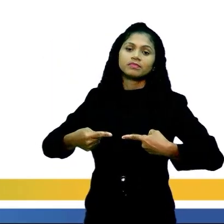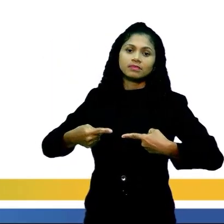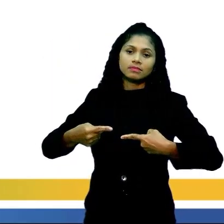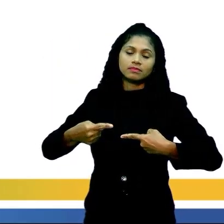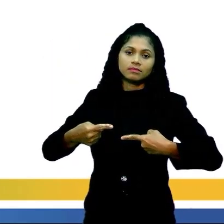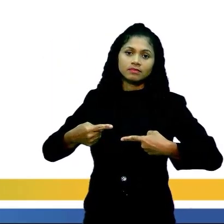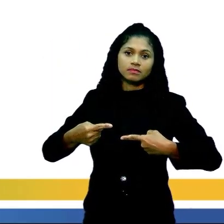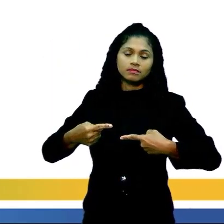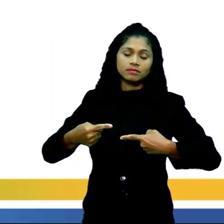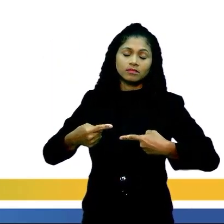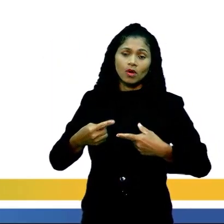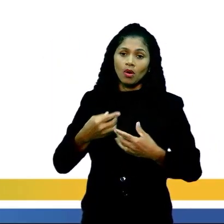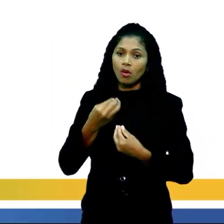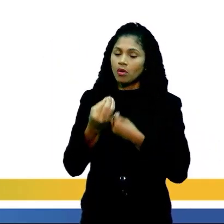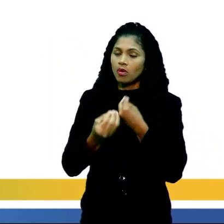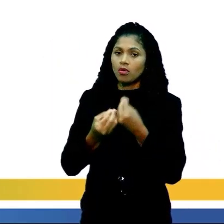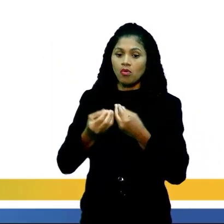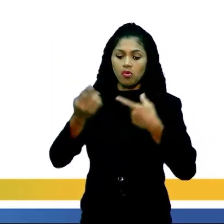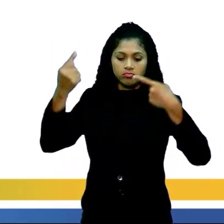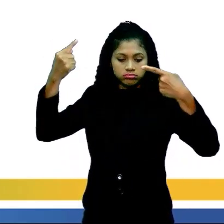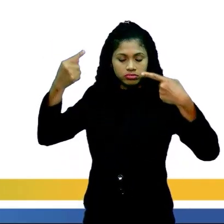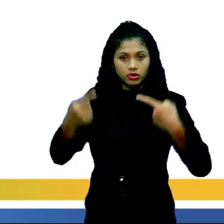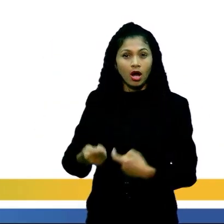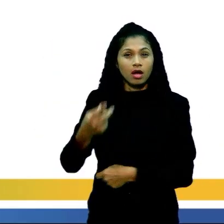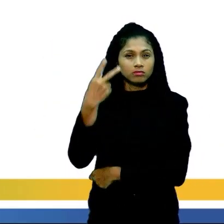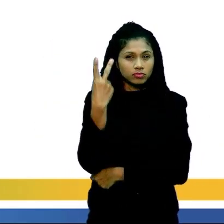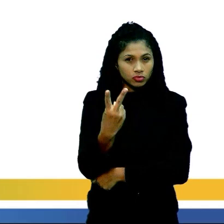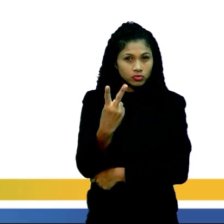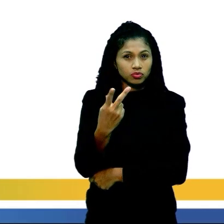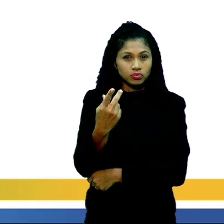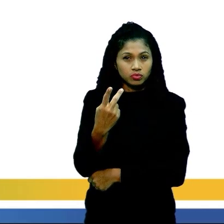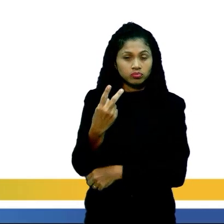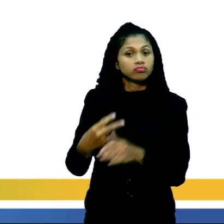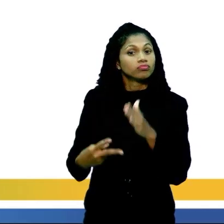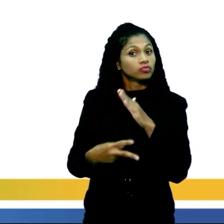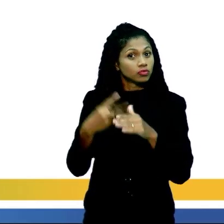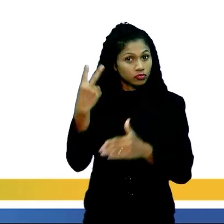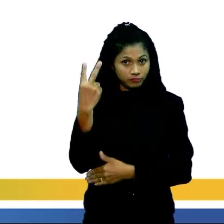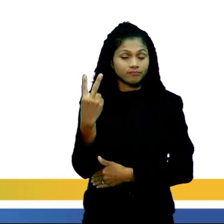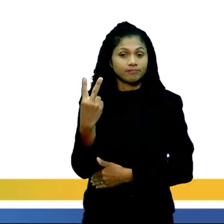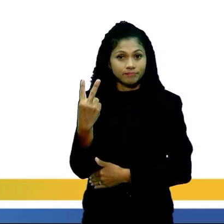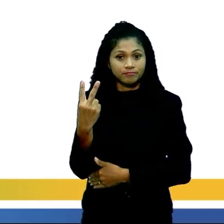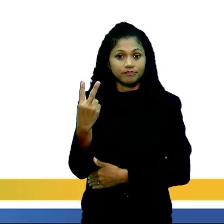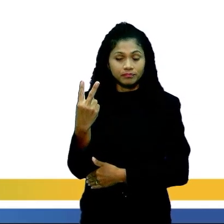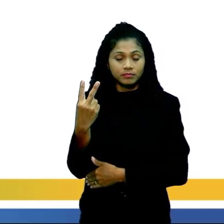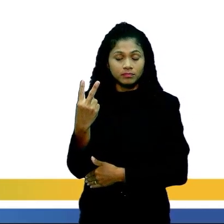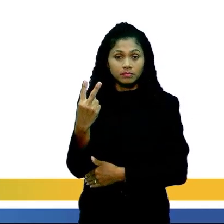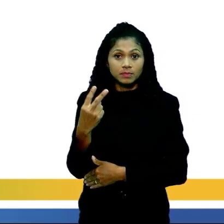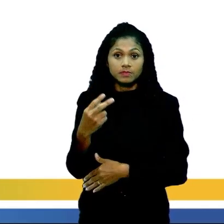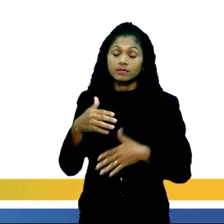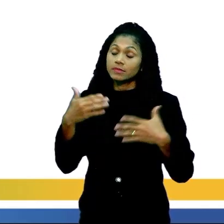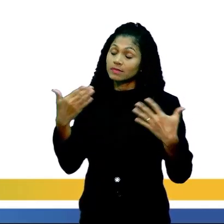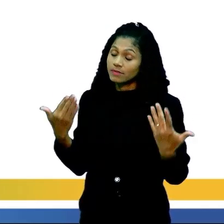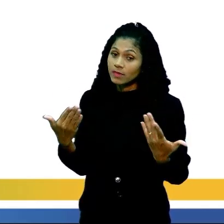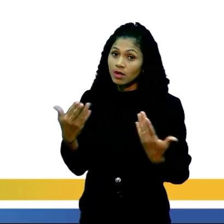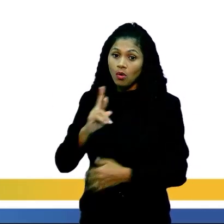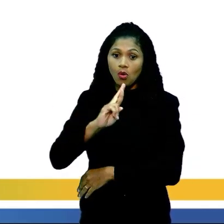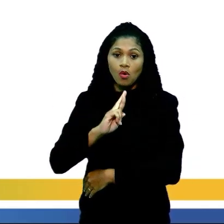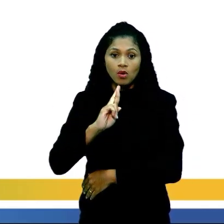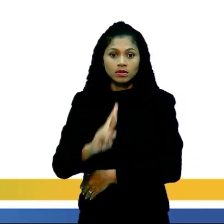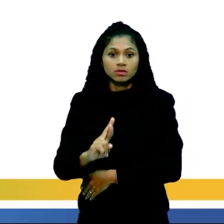como vai enfrentá-los 2 vezes, então o resultado é 19 vezes 2, que é igual a